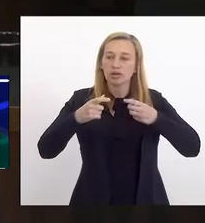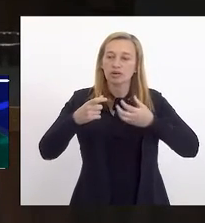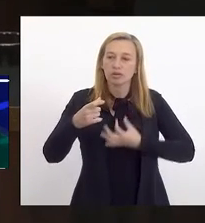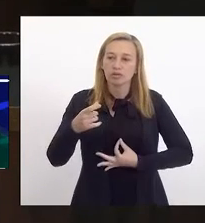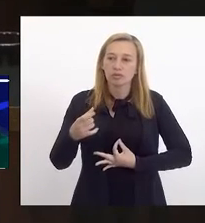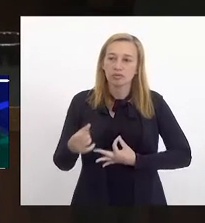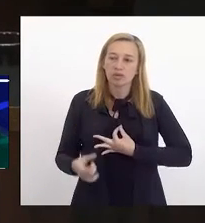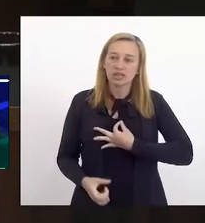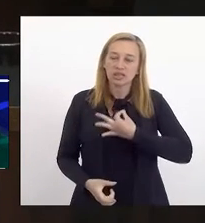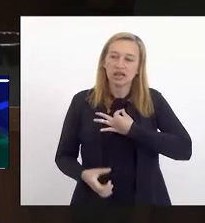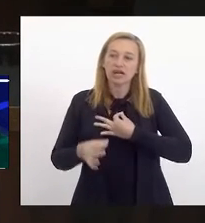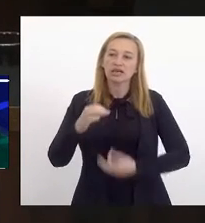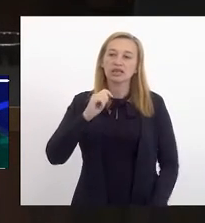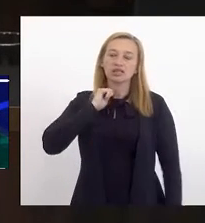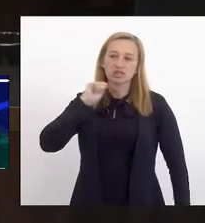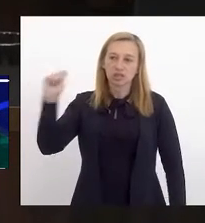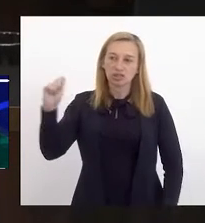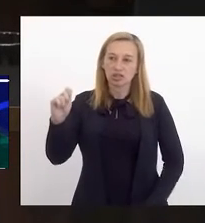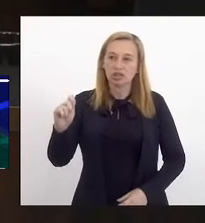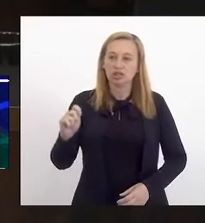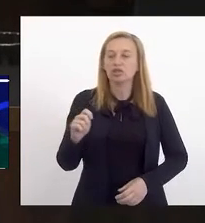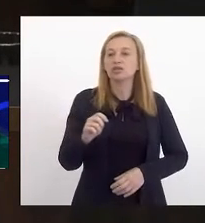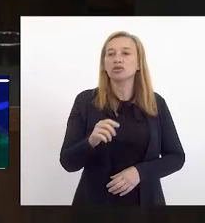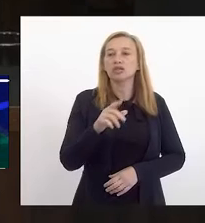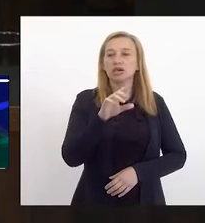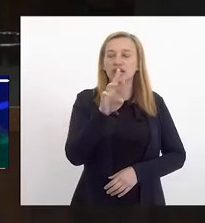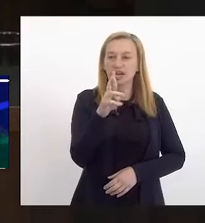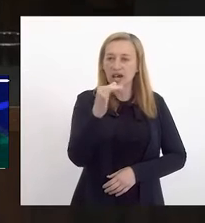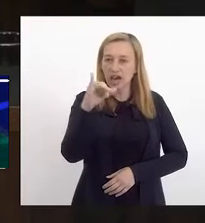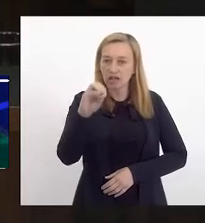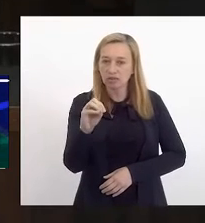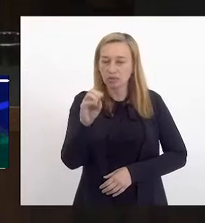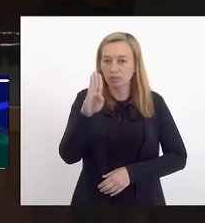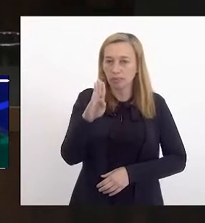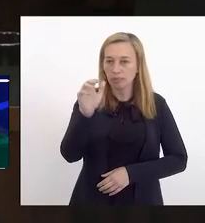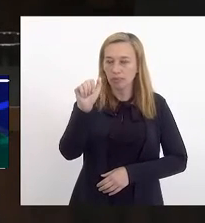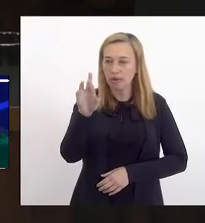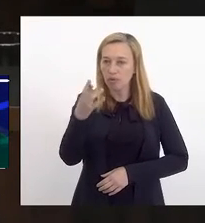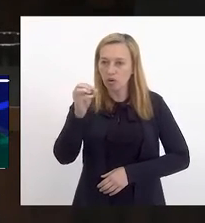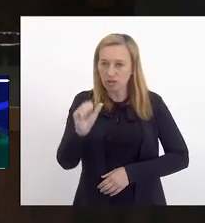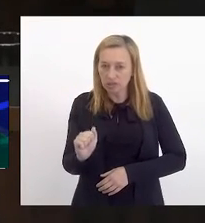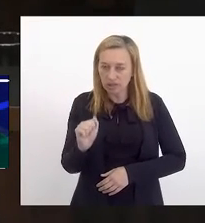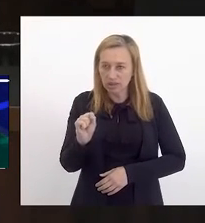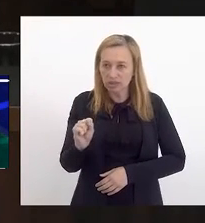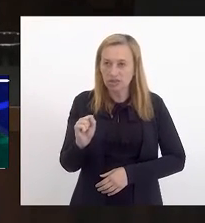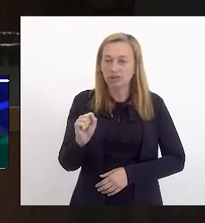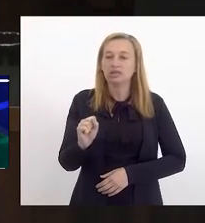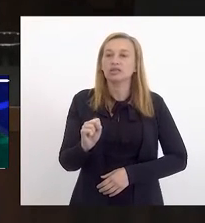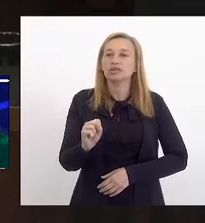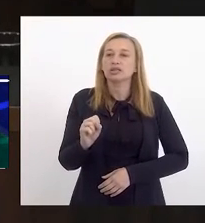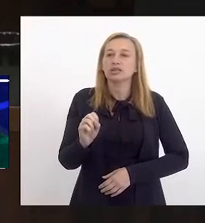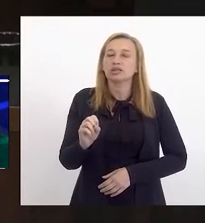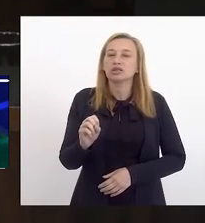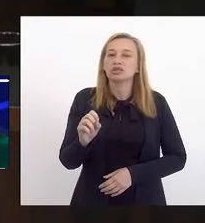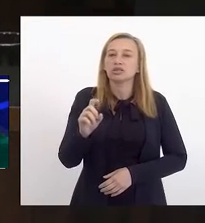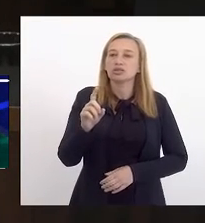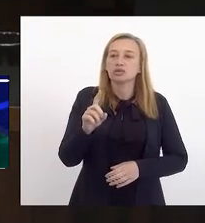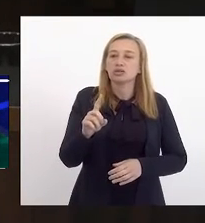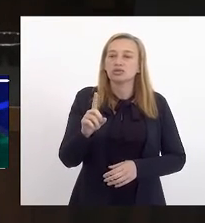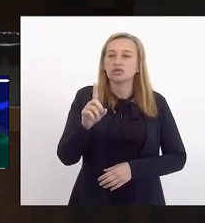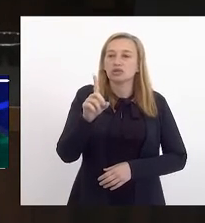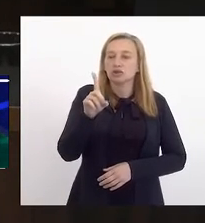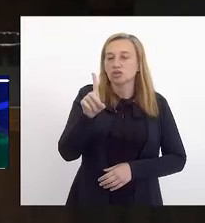Tiradentes e respectivo diploma ao senhor Ricardo Barbosa de Barros, CEL da Drogaria do